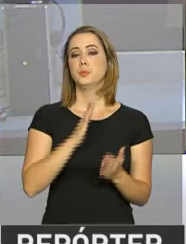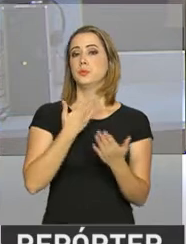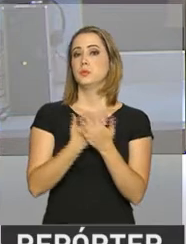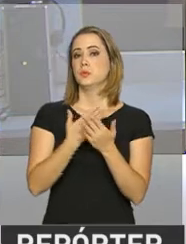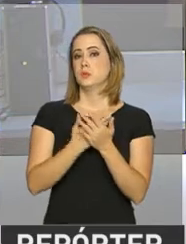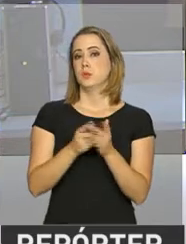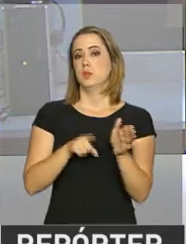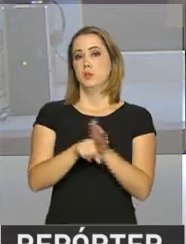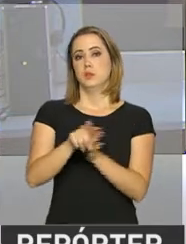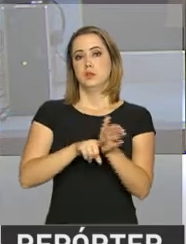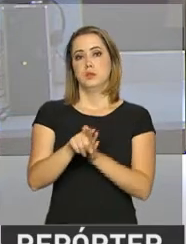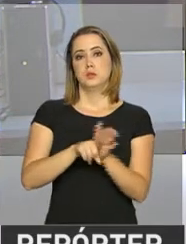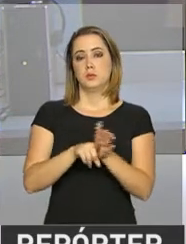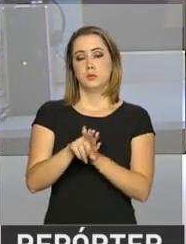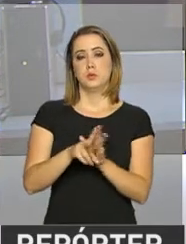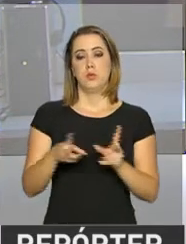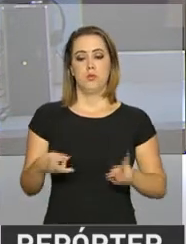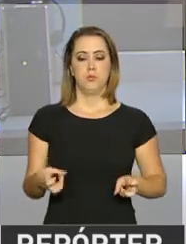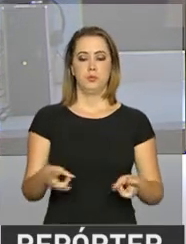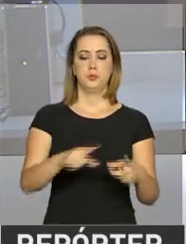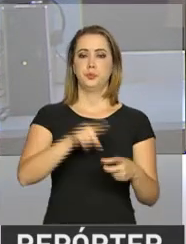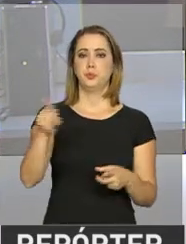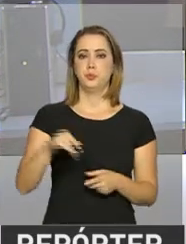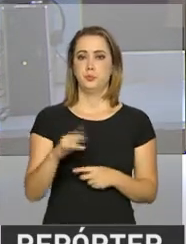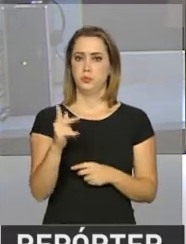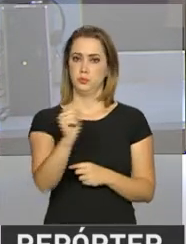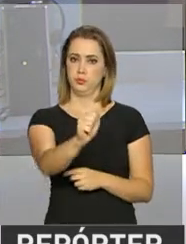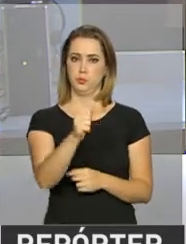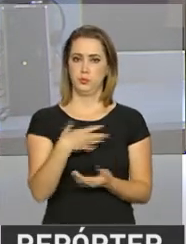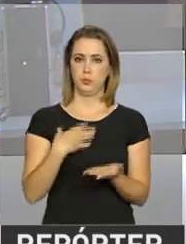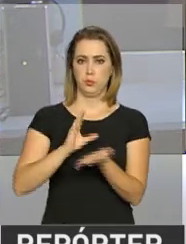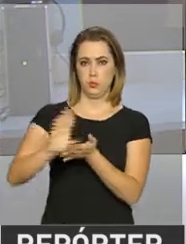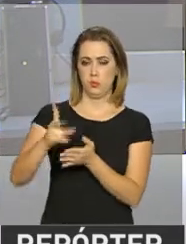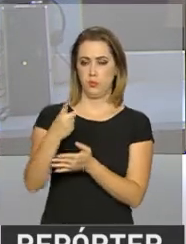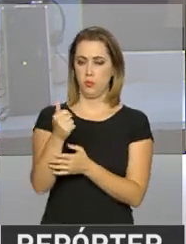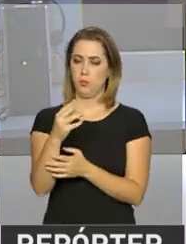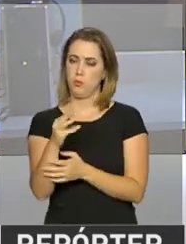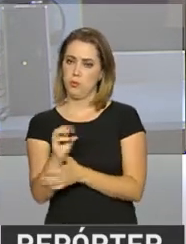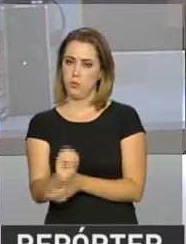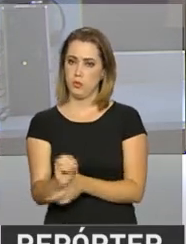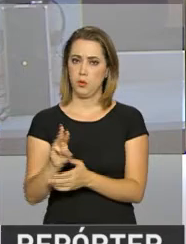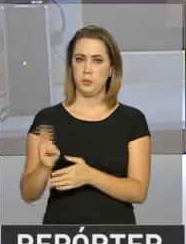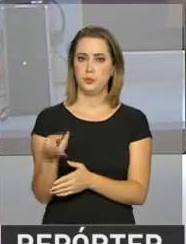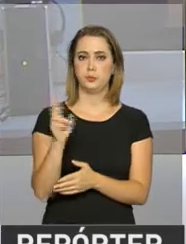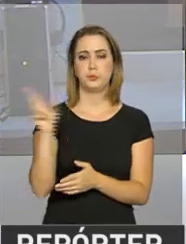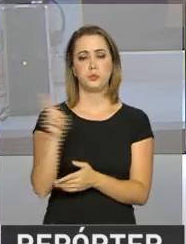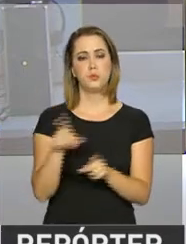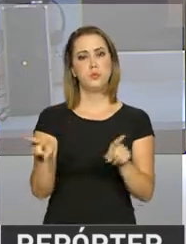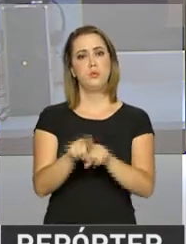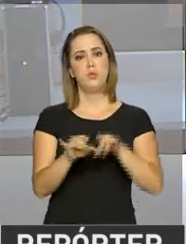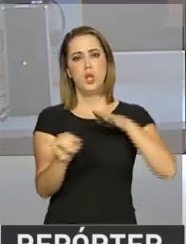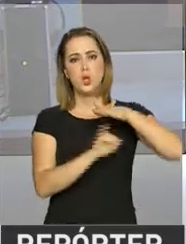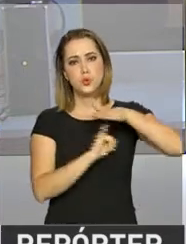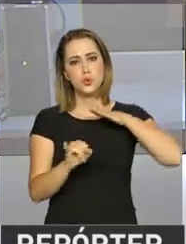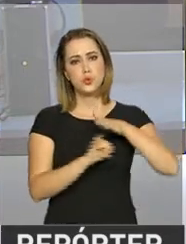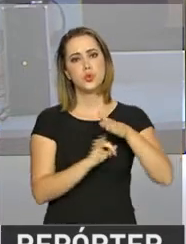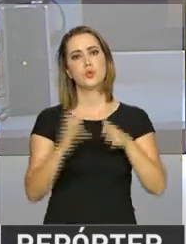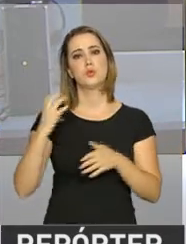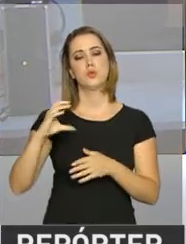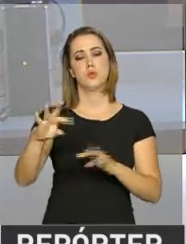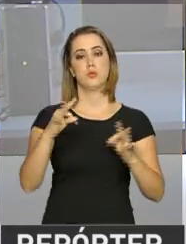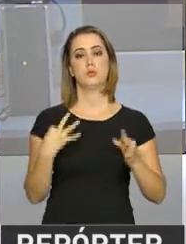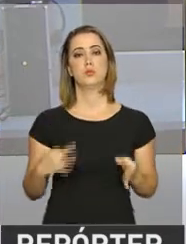receber um reforço de mais de 230 milhões de reais esses recursos também vão ser investidos em instituições científicas e